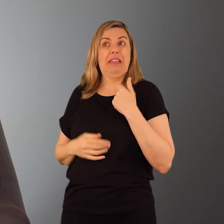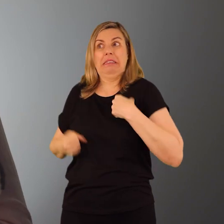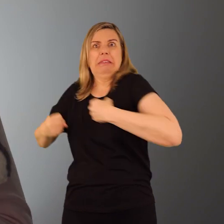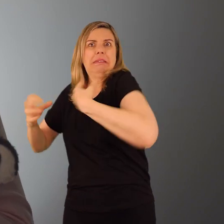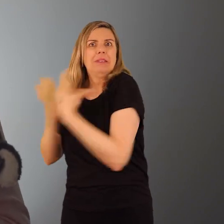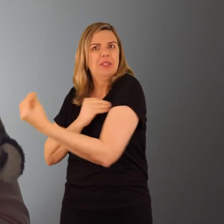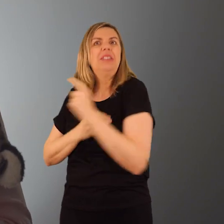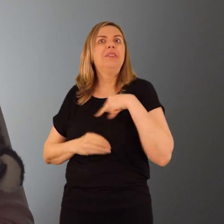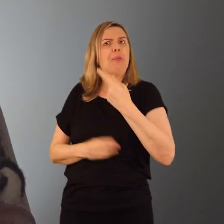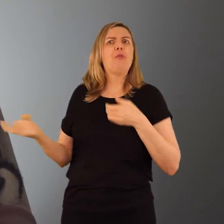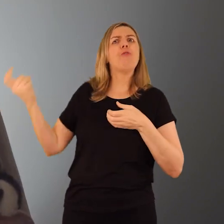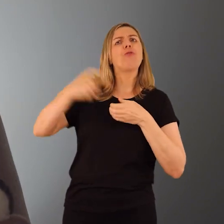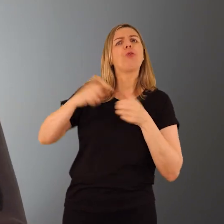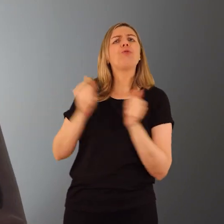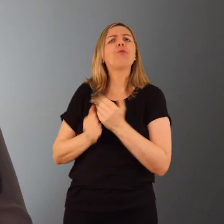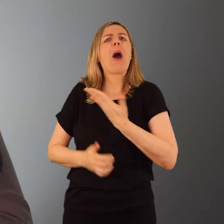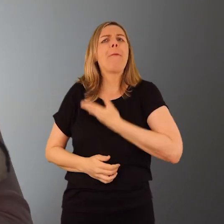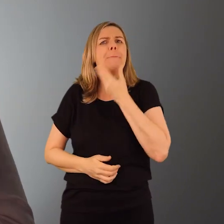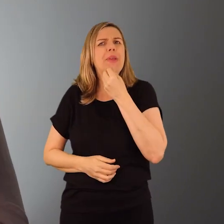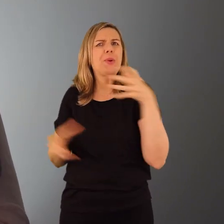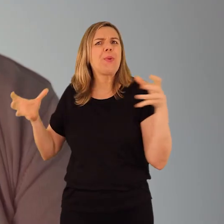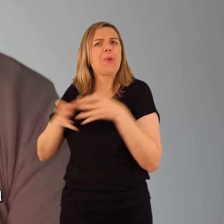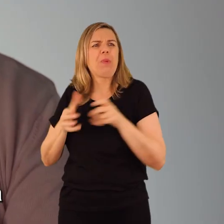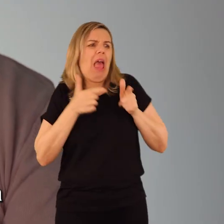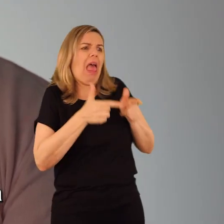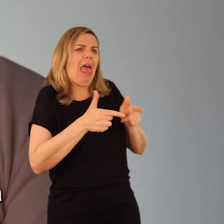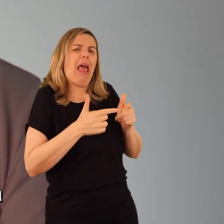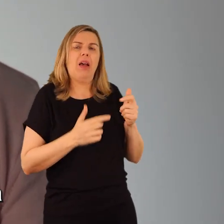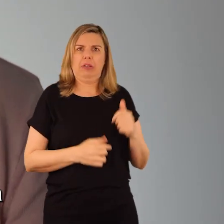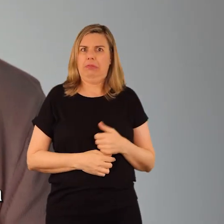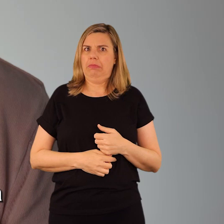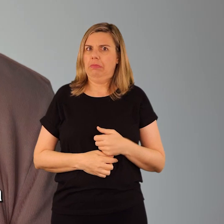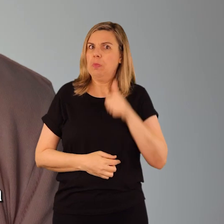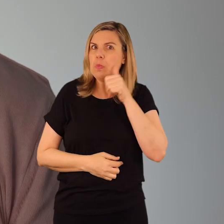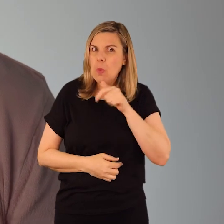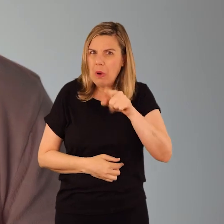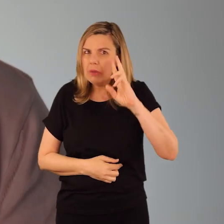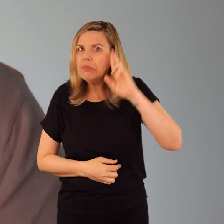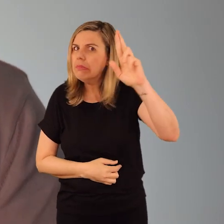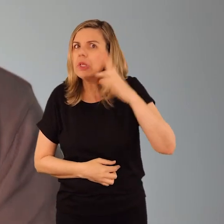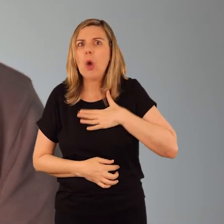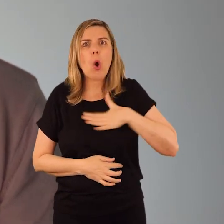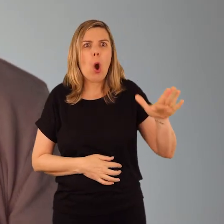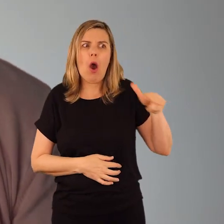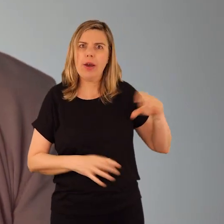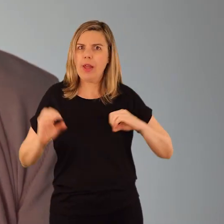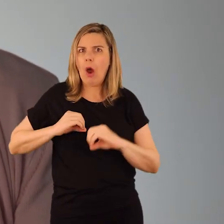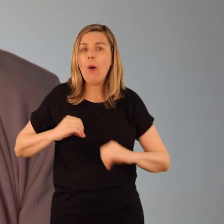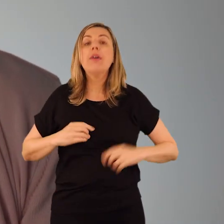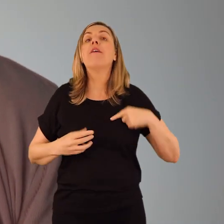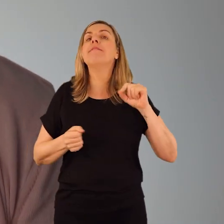com os amiguinhos dele ficavam rindo da gente, apontando, rindo. A dona Regina não gostava da Tereza, então eu escondi ela embaixo da minha